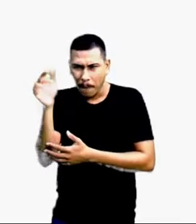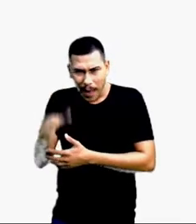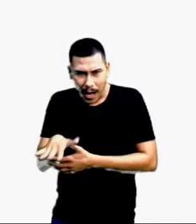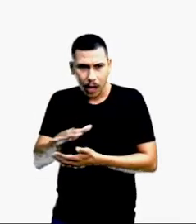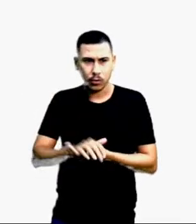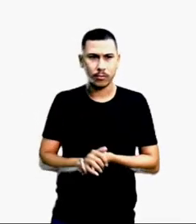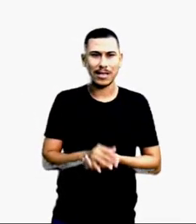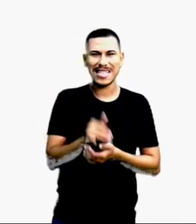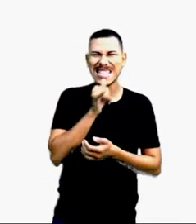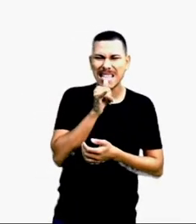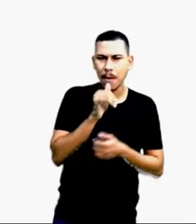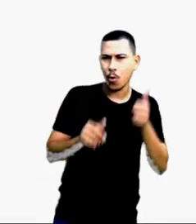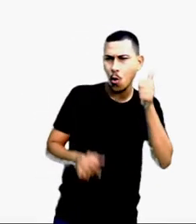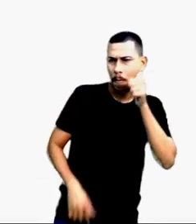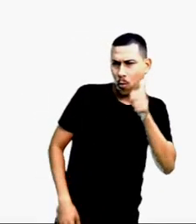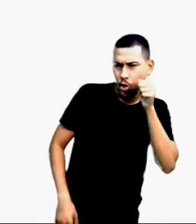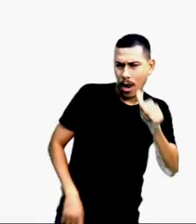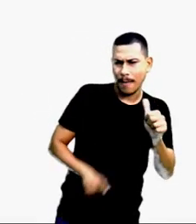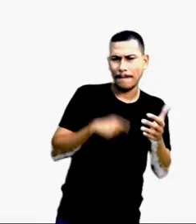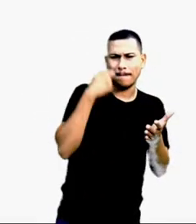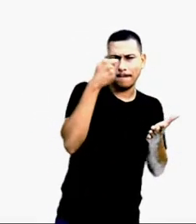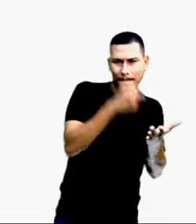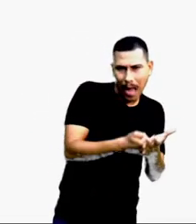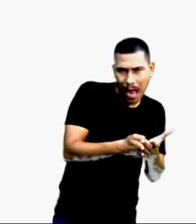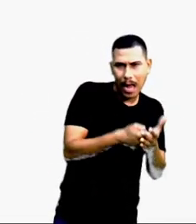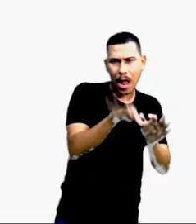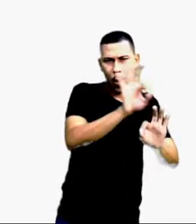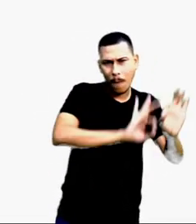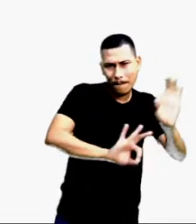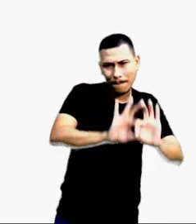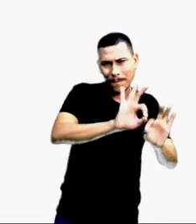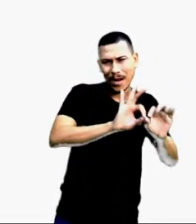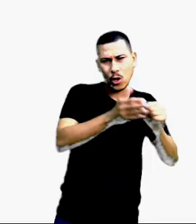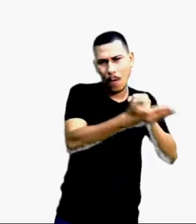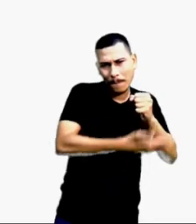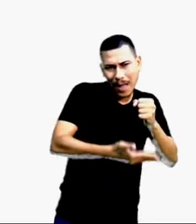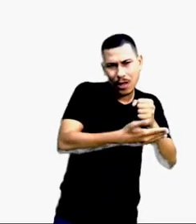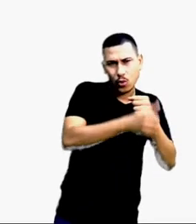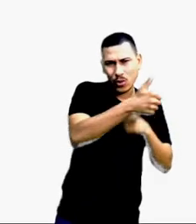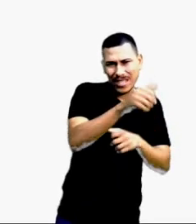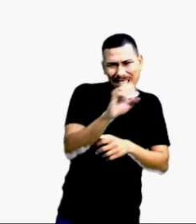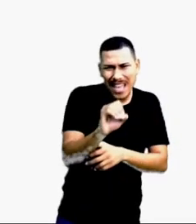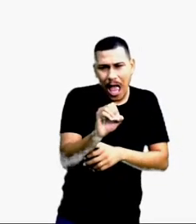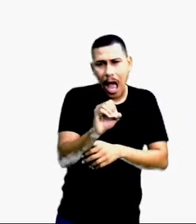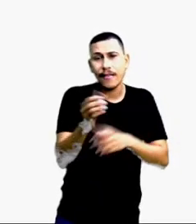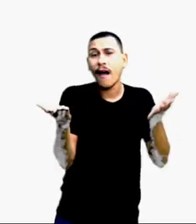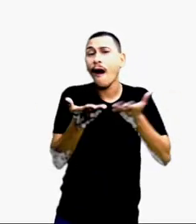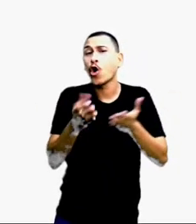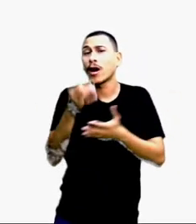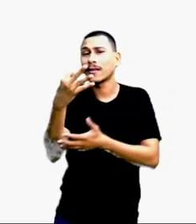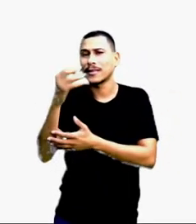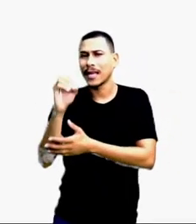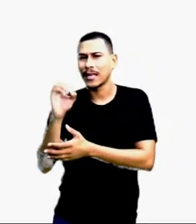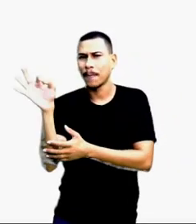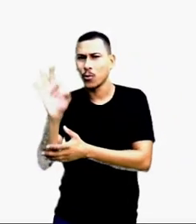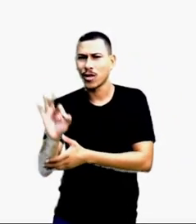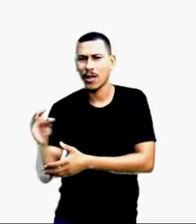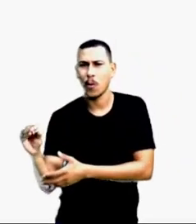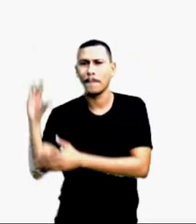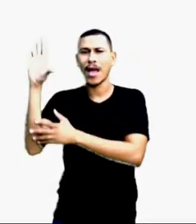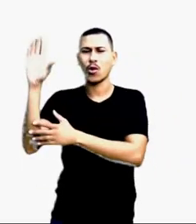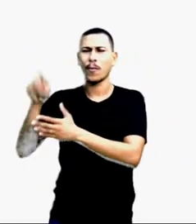aderir ao plano básico o que que eu estava sem reais quanto ele paga lá após o ajuste vamos